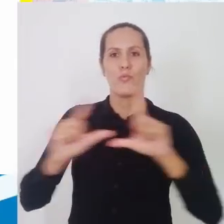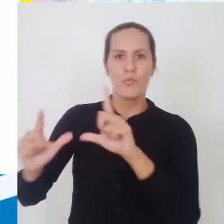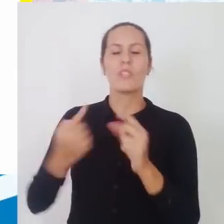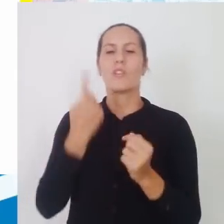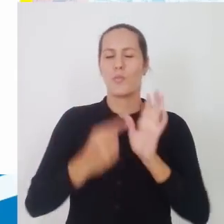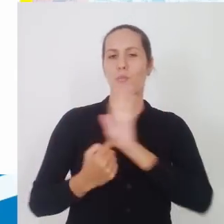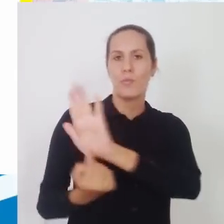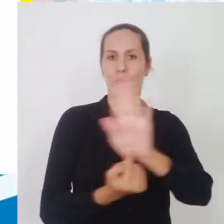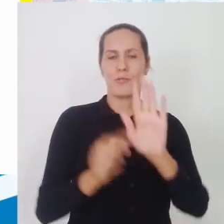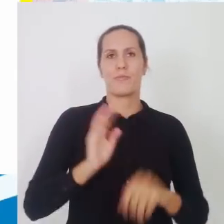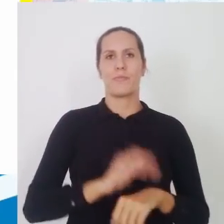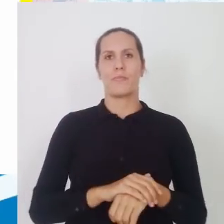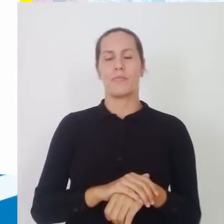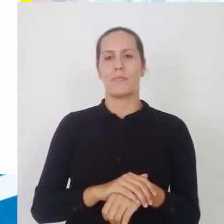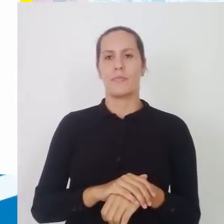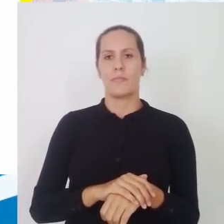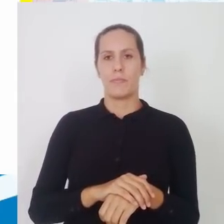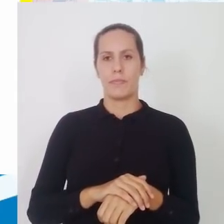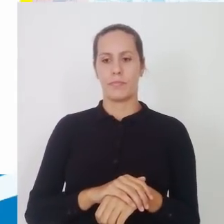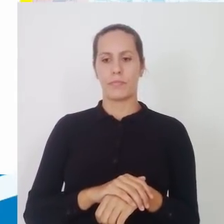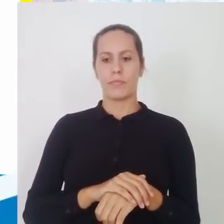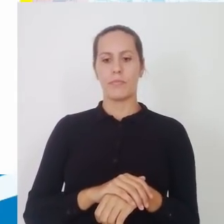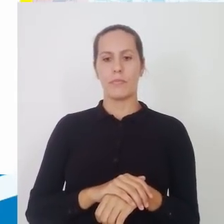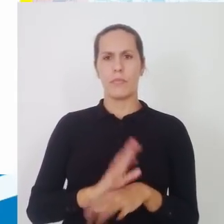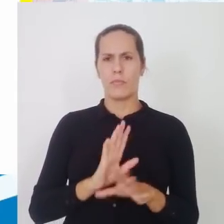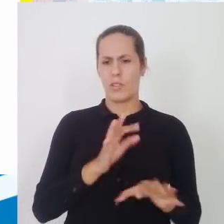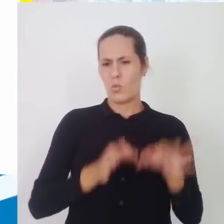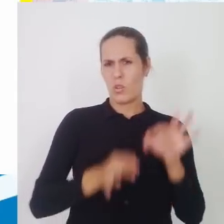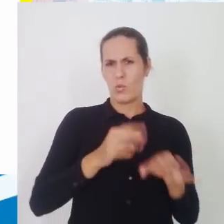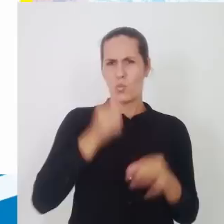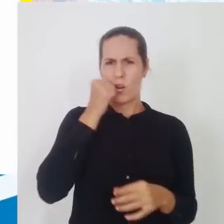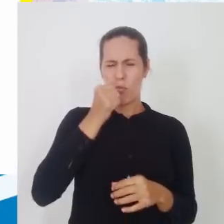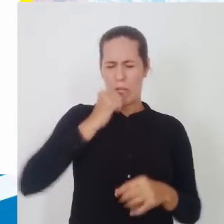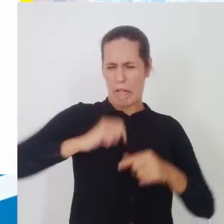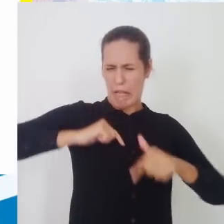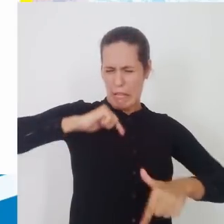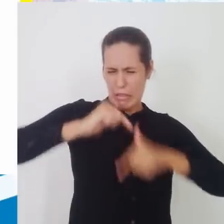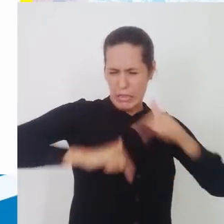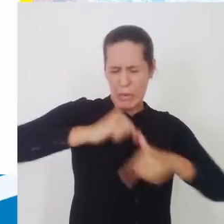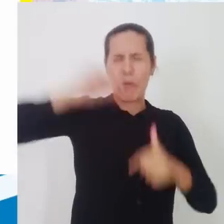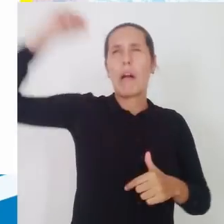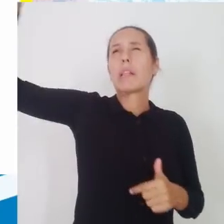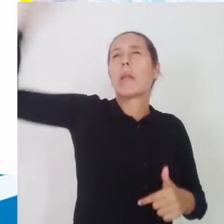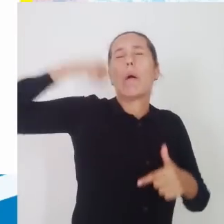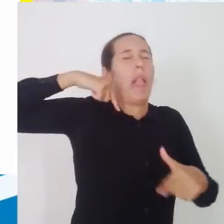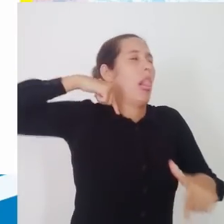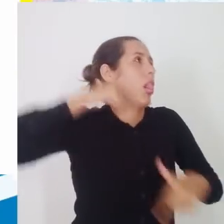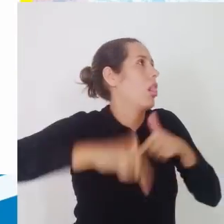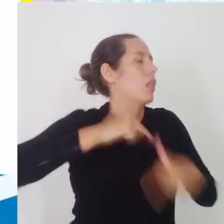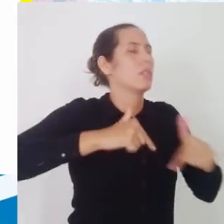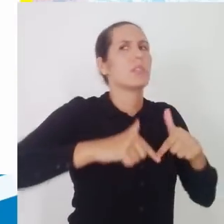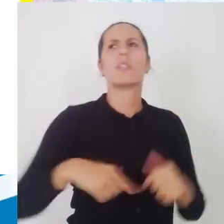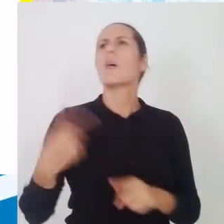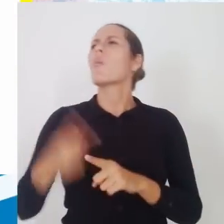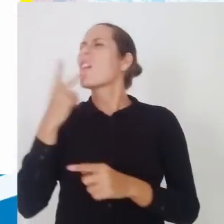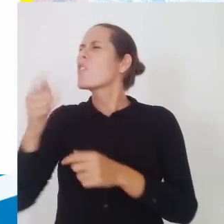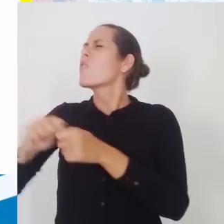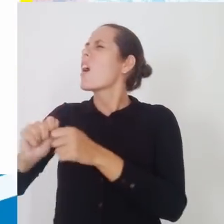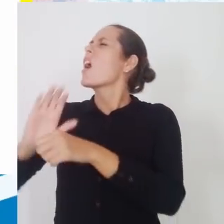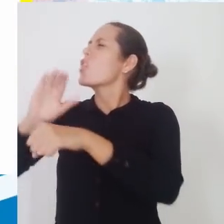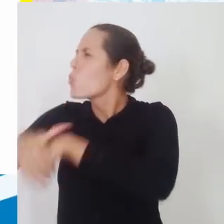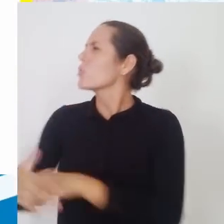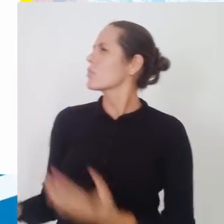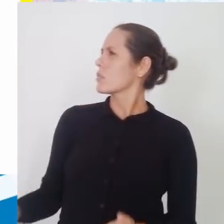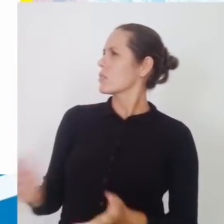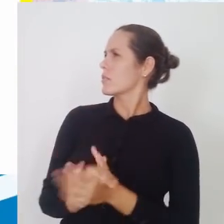certo? Olha, eu adoro tirinhas e eu trouxe uma para vocês, obviamente. Dá uma olhada. Não é justo que uma mulher